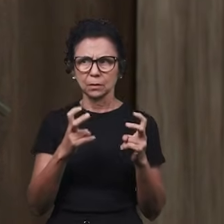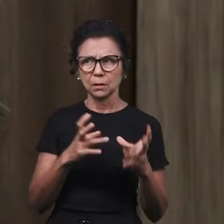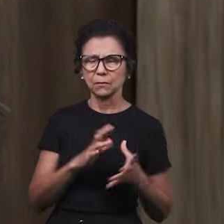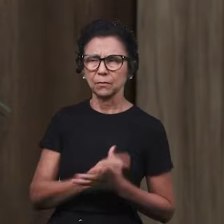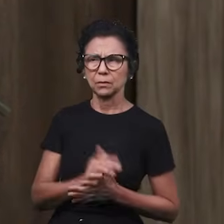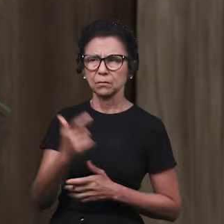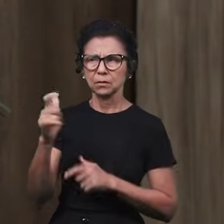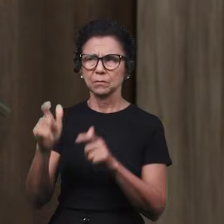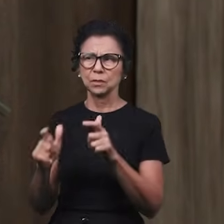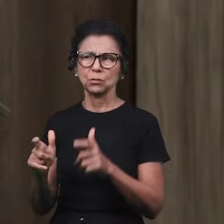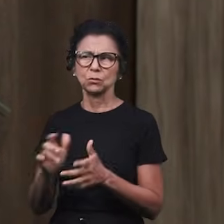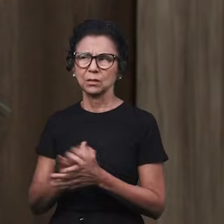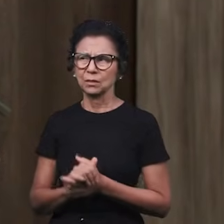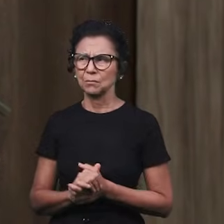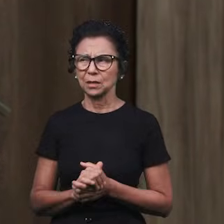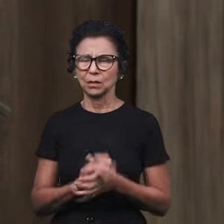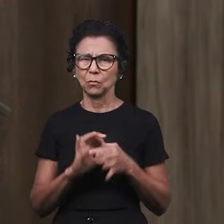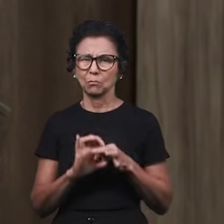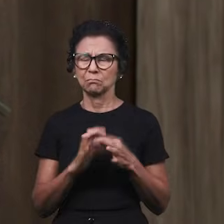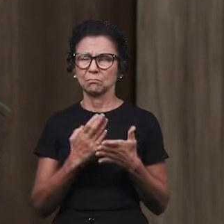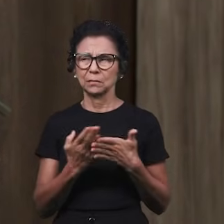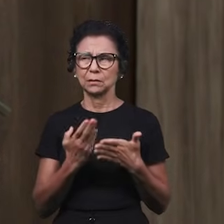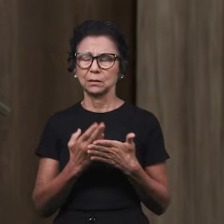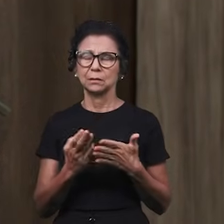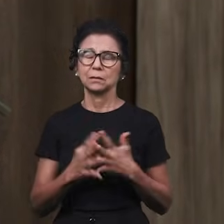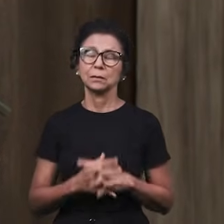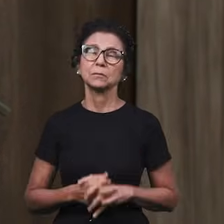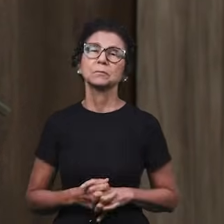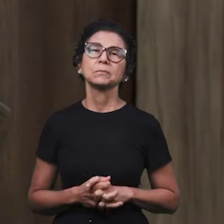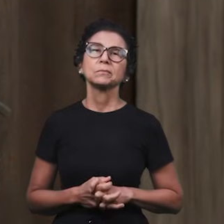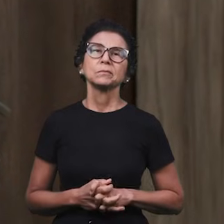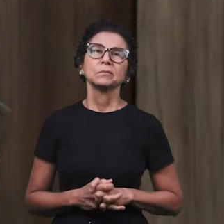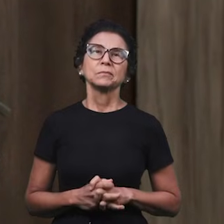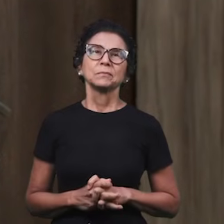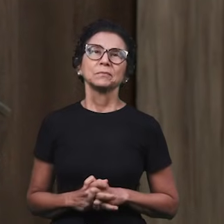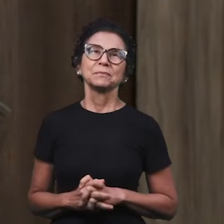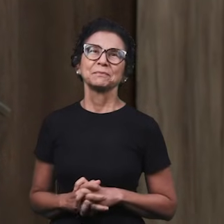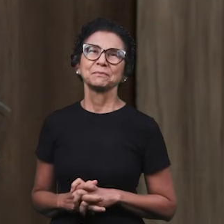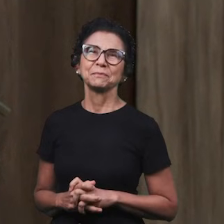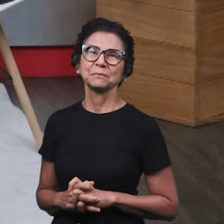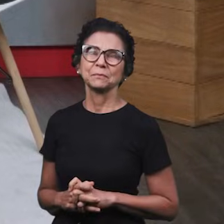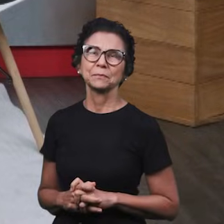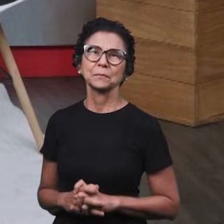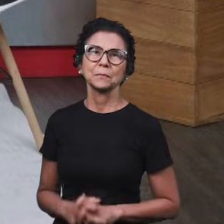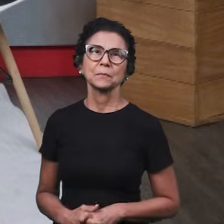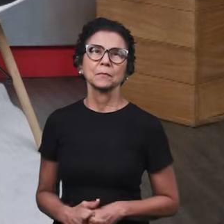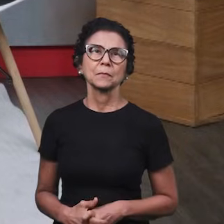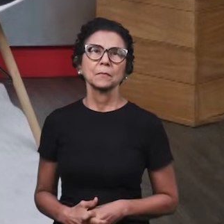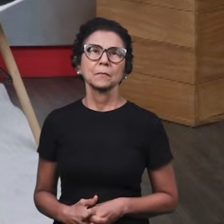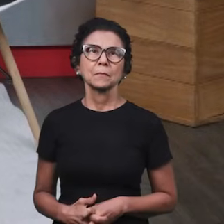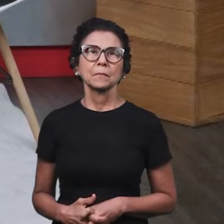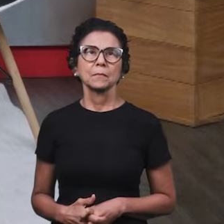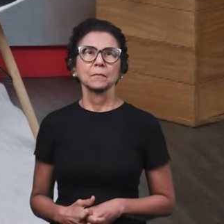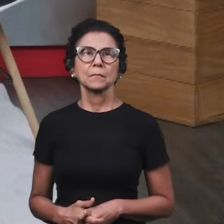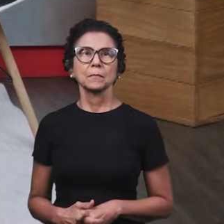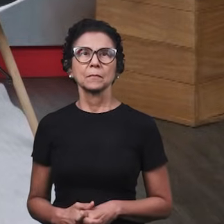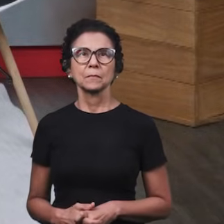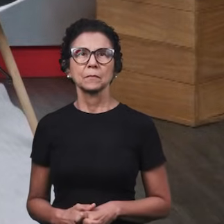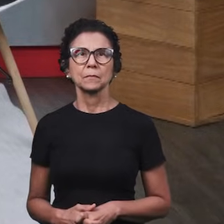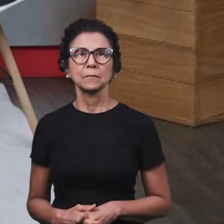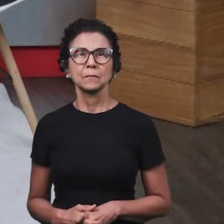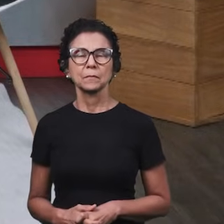outros irmãos. Então, só seguir aquilo que já foi orientado. Irmãos, assim, isso acontece